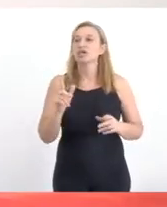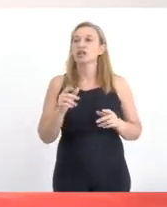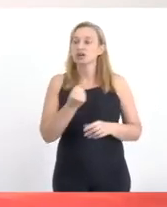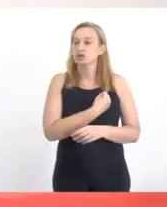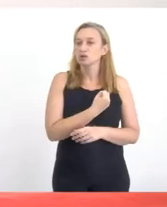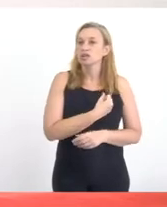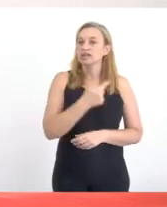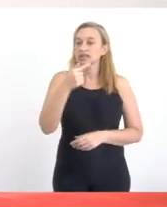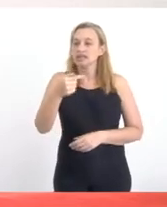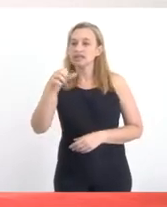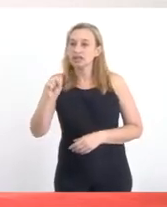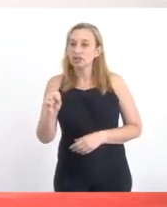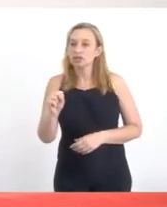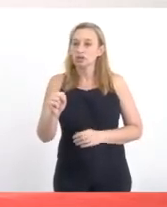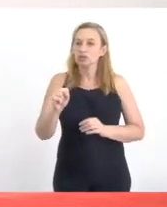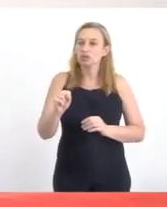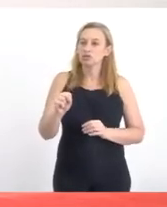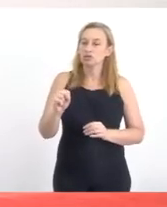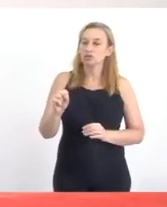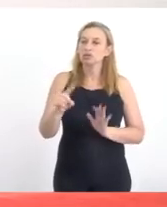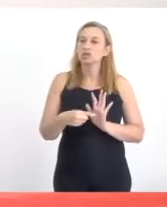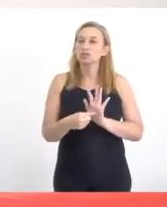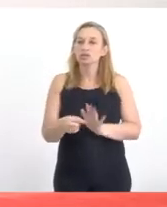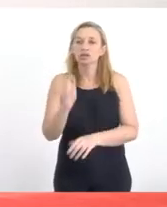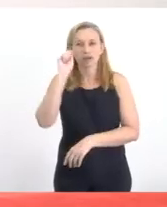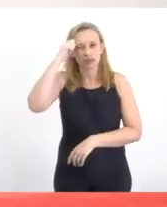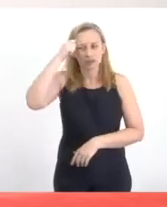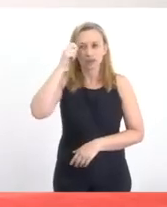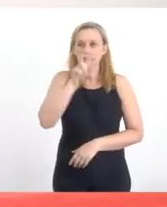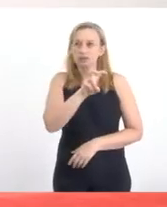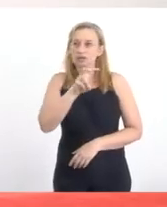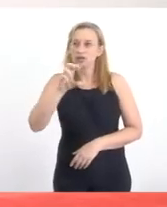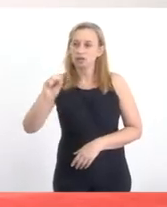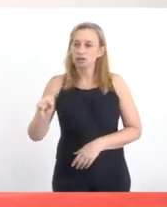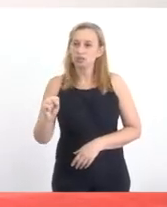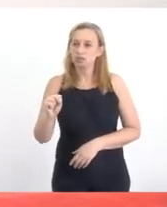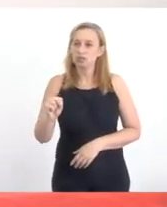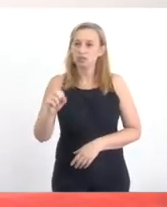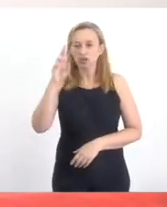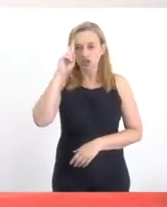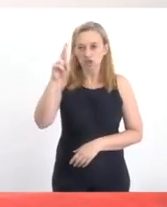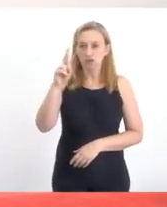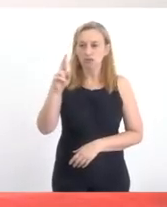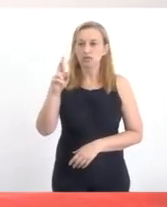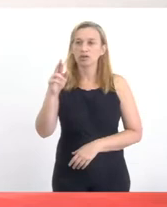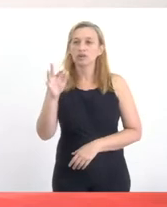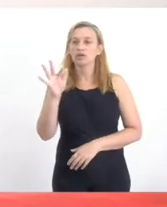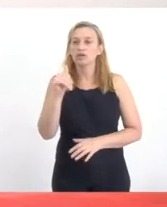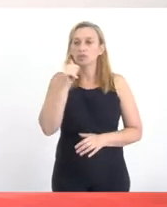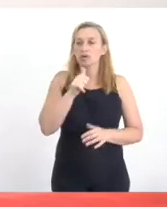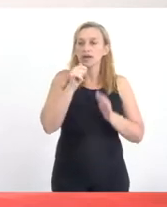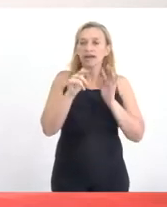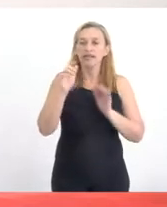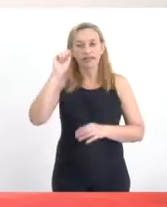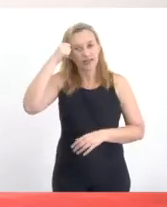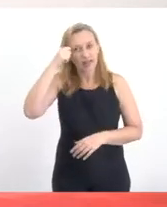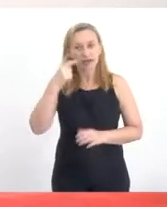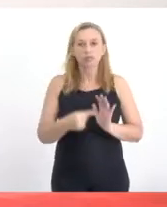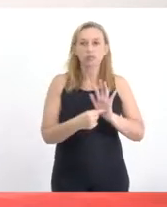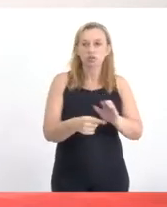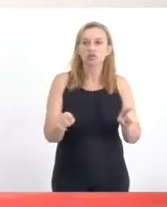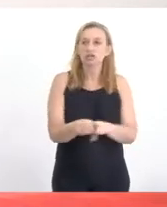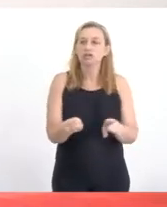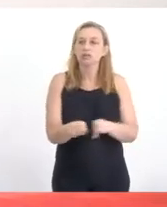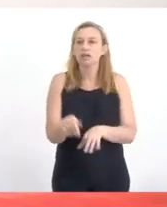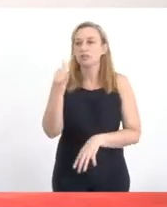78 por cento dessa mostra é negra 58 por cento é chefiado por mulheres negras Então esse também destaca o